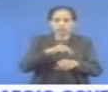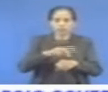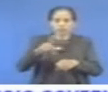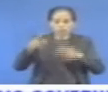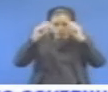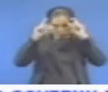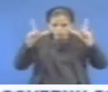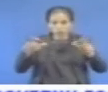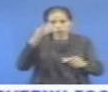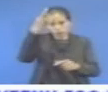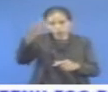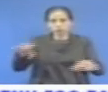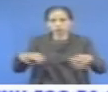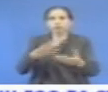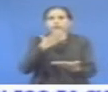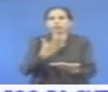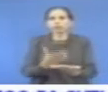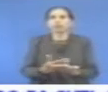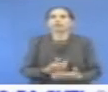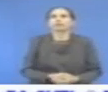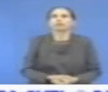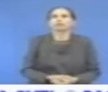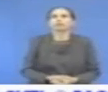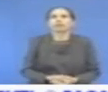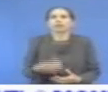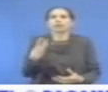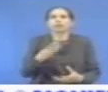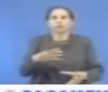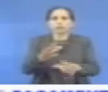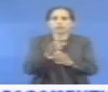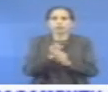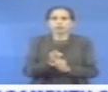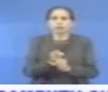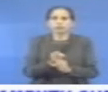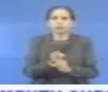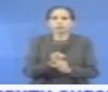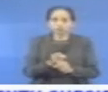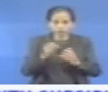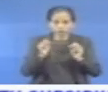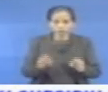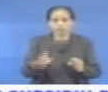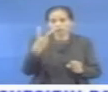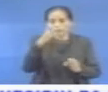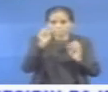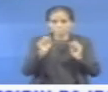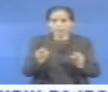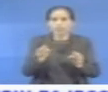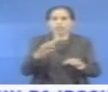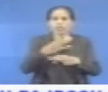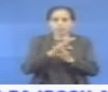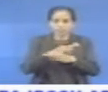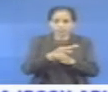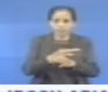profissional Liutang e futuro. Simo relator Hirakne, crítico externe, para atu bela hadia e tania Polícia